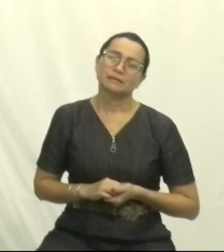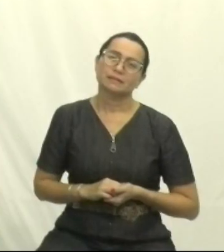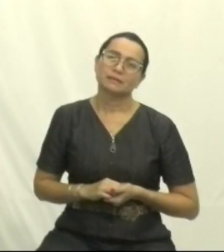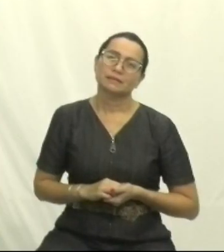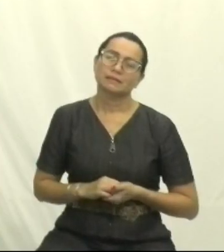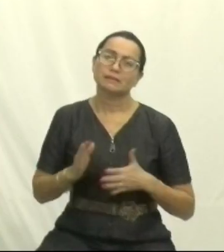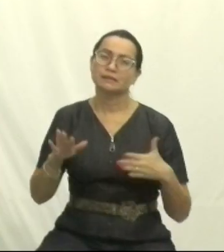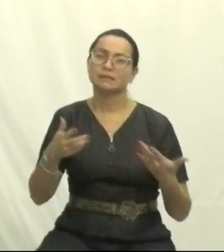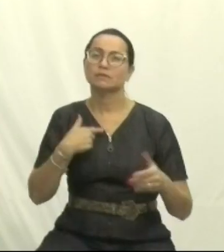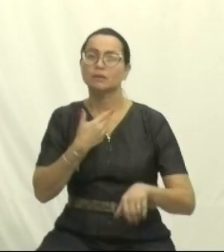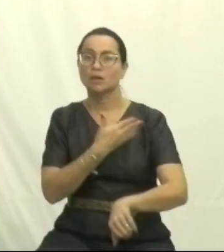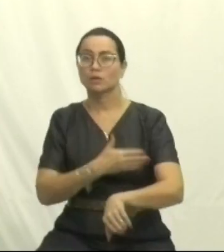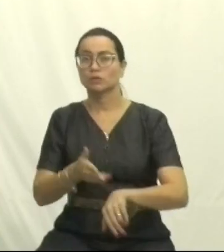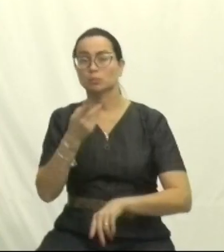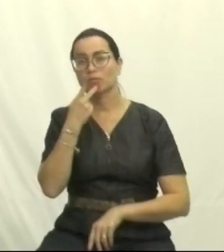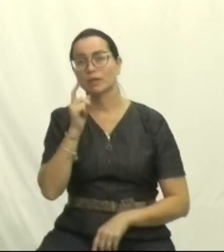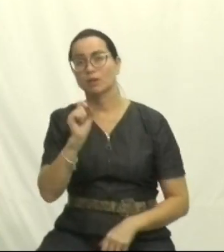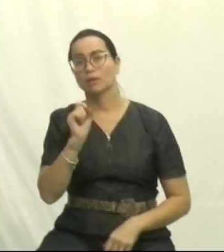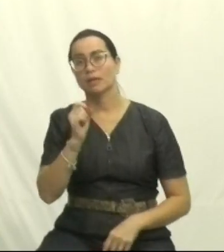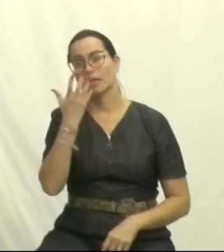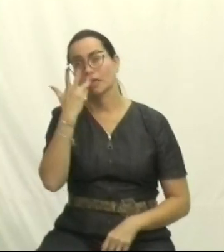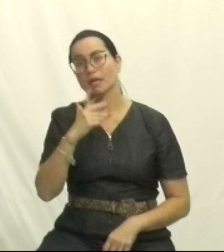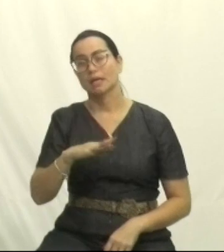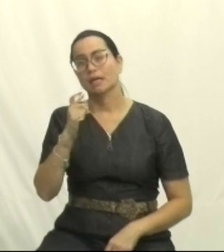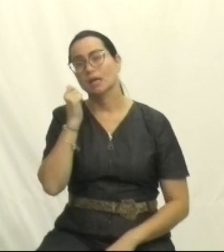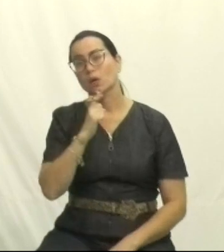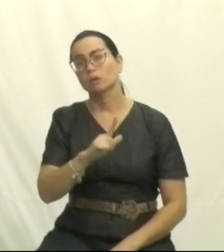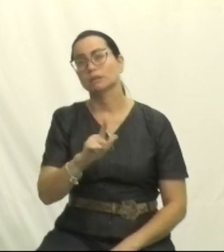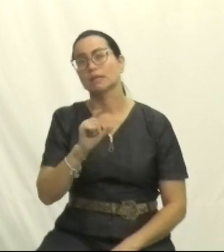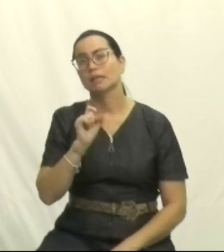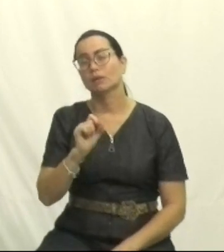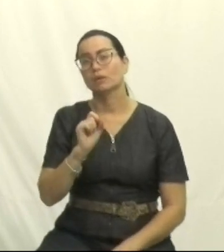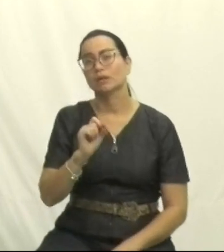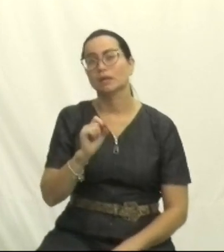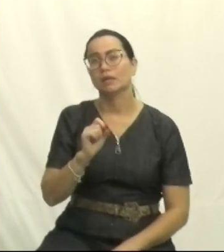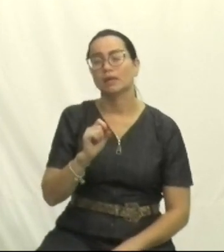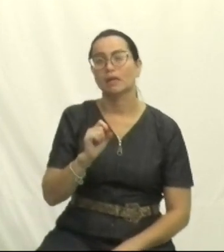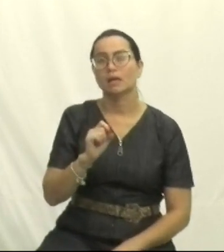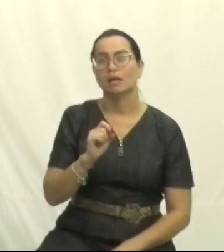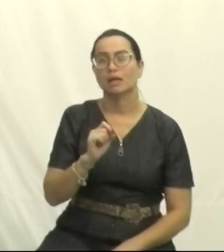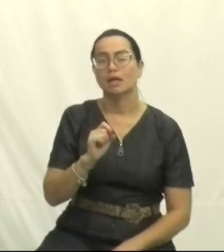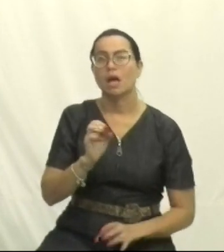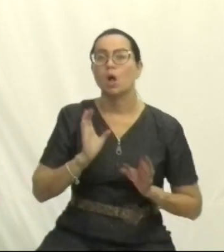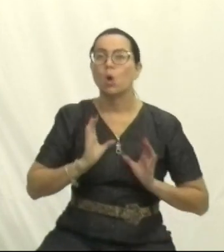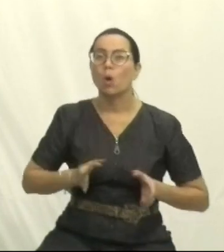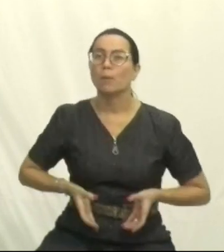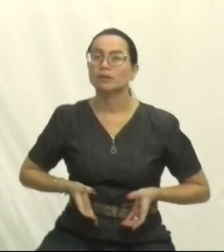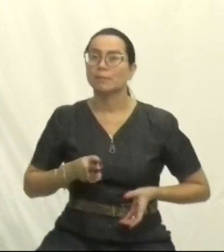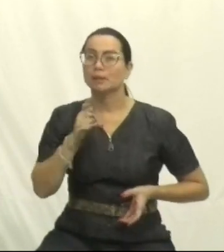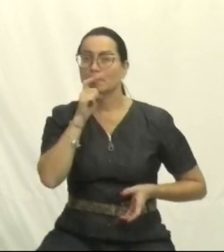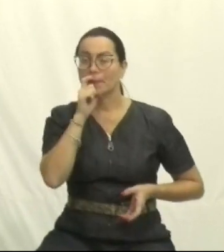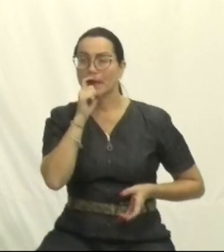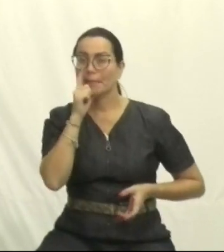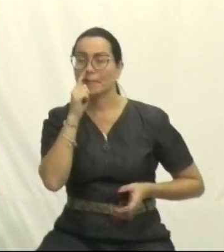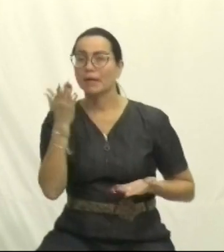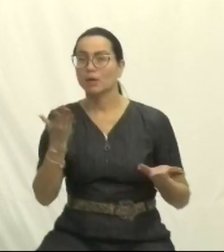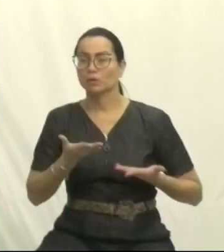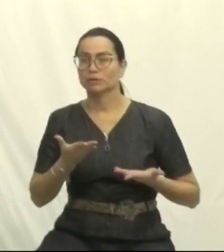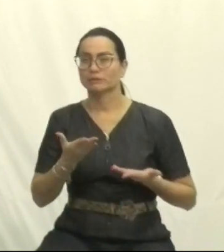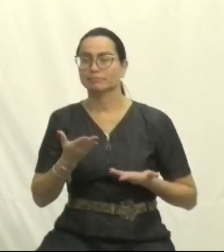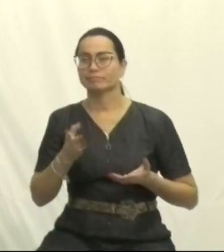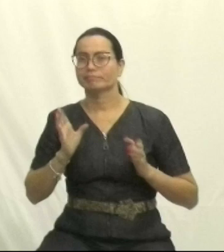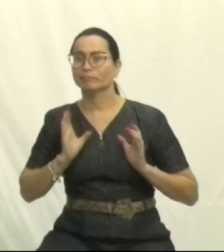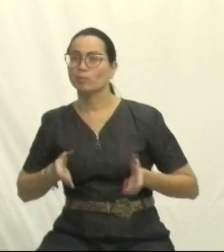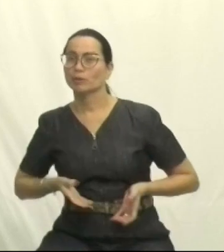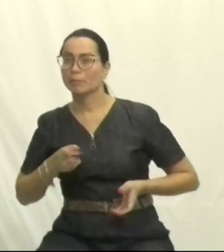dizer que a criança ela consegue mexer também no comportamento dos pais hoje, né? Porque o pai e a mãe são exemplos,